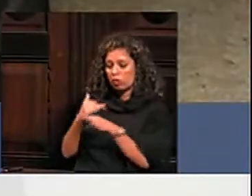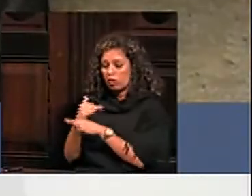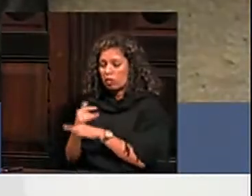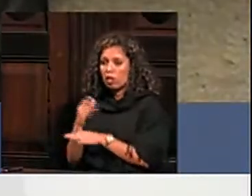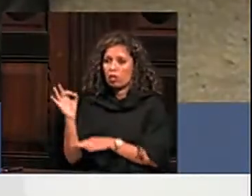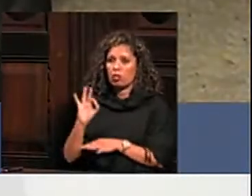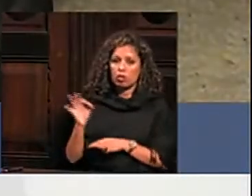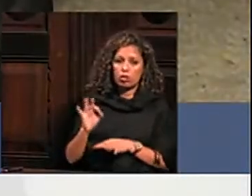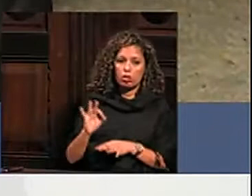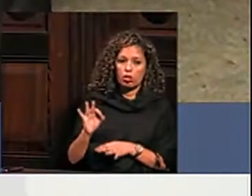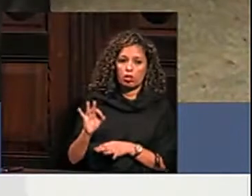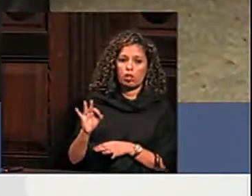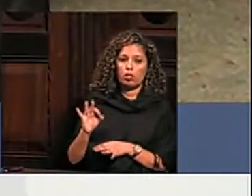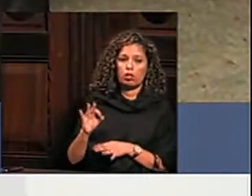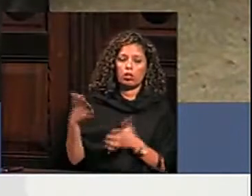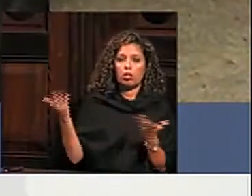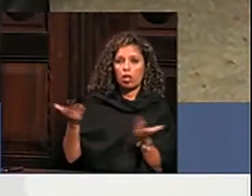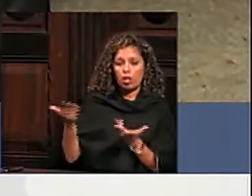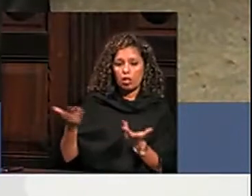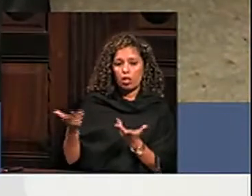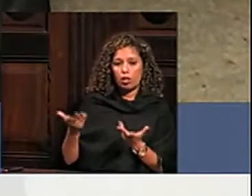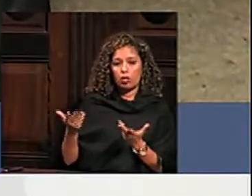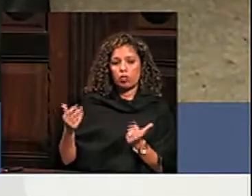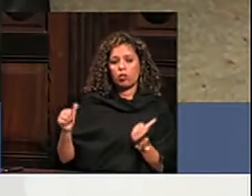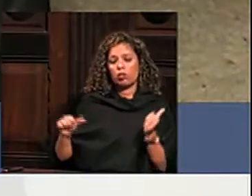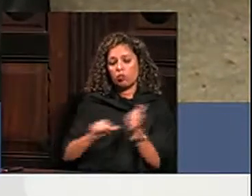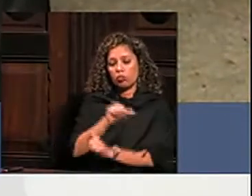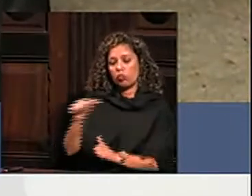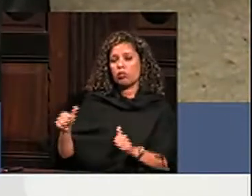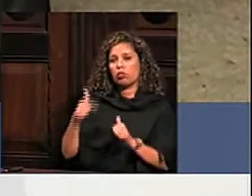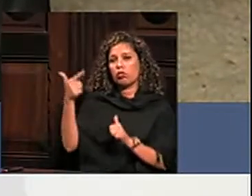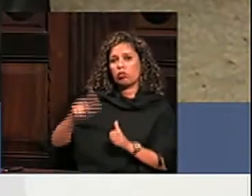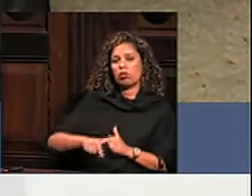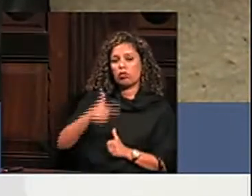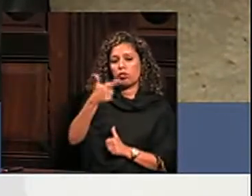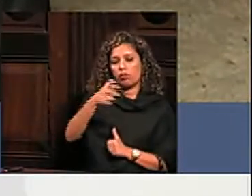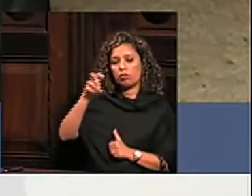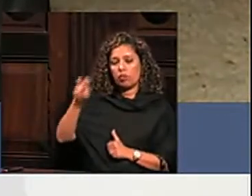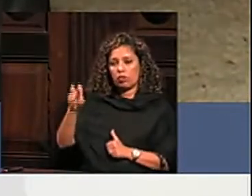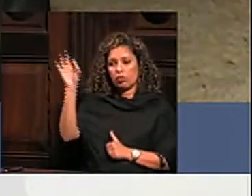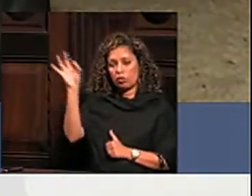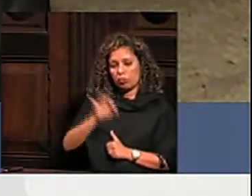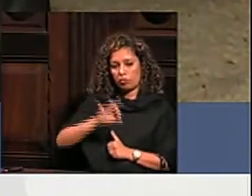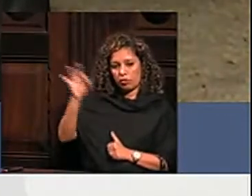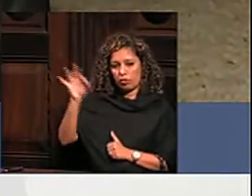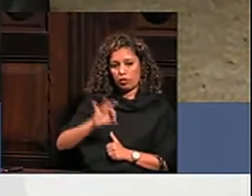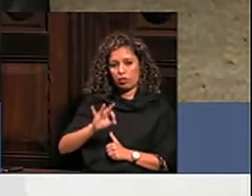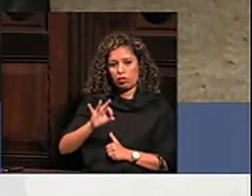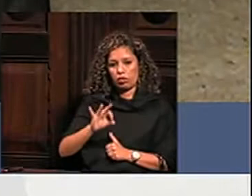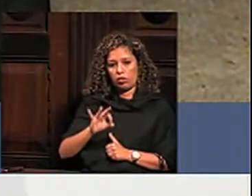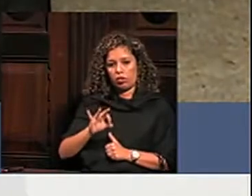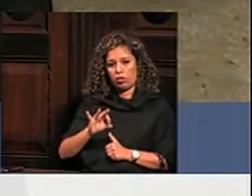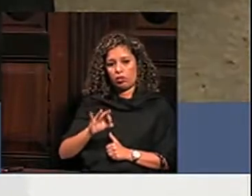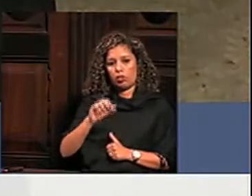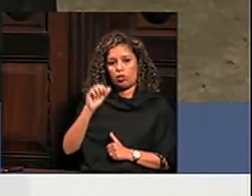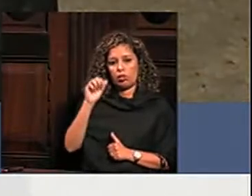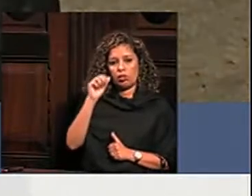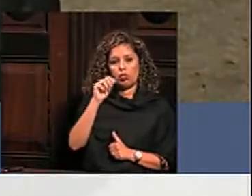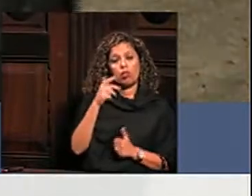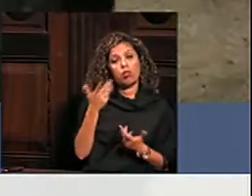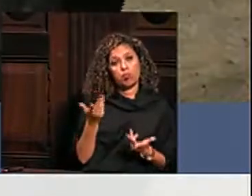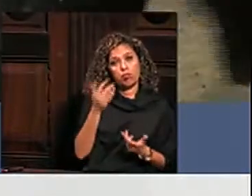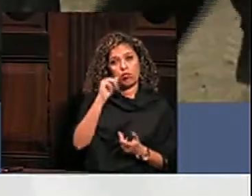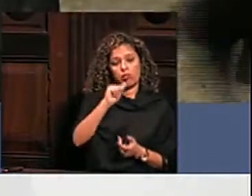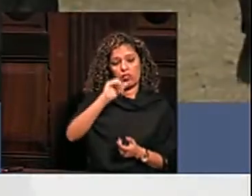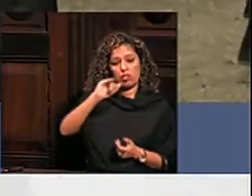cima de 10%. E agora vão ter 25% em cima de 12%. Então, a CCJ